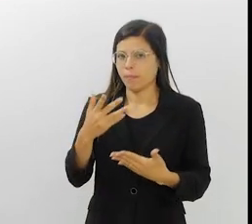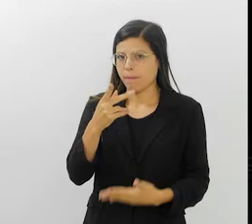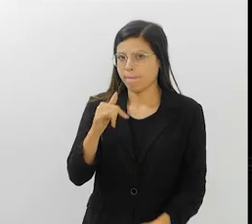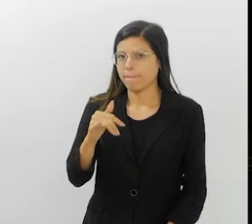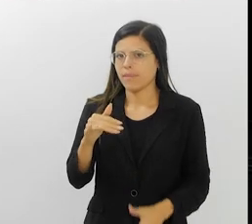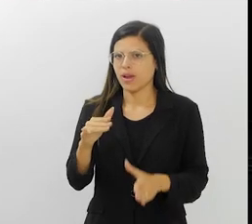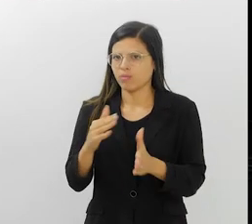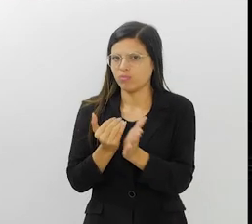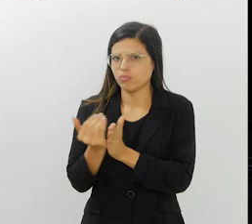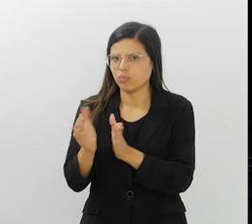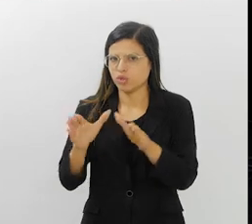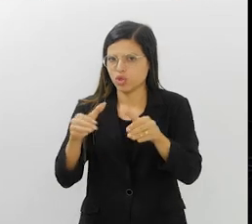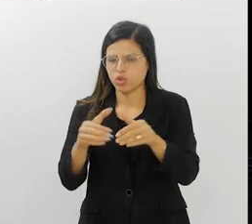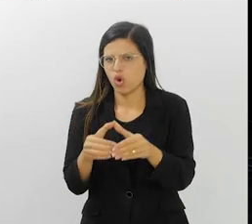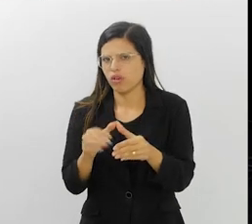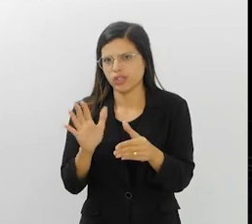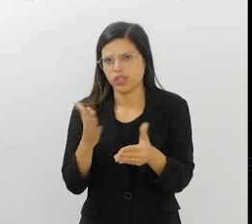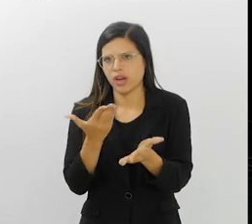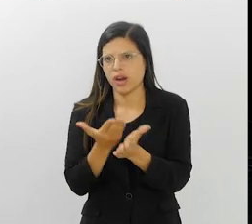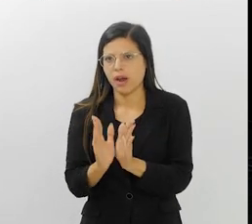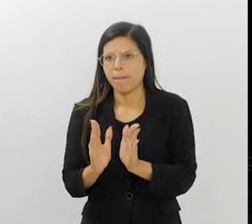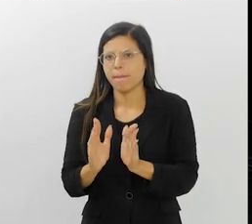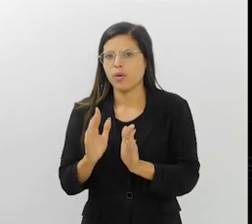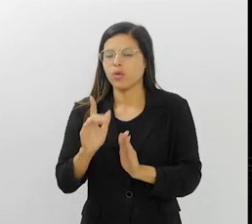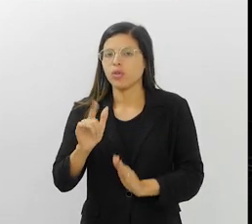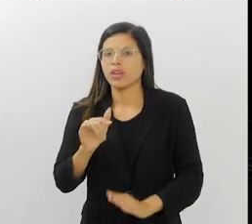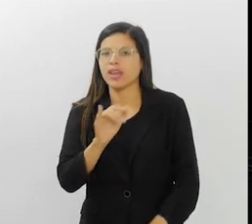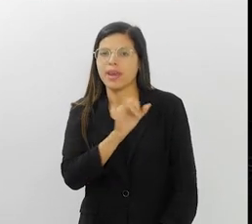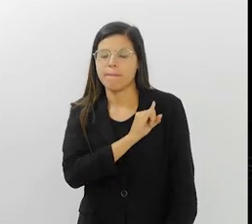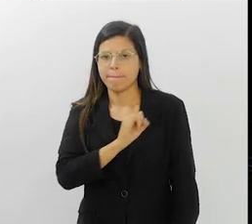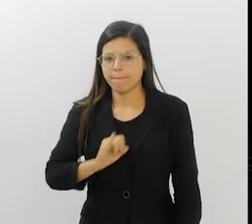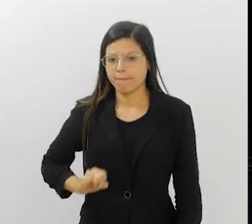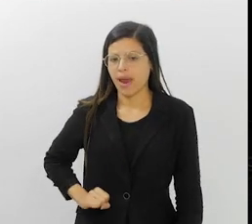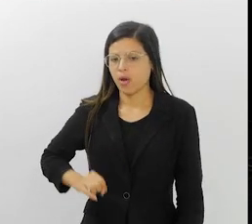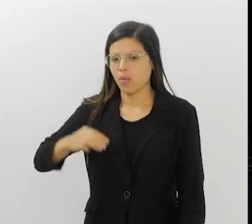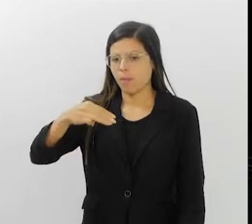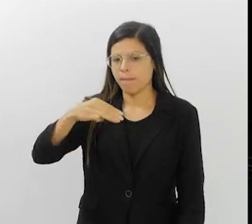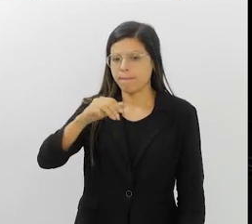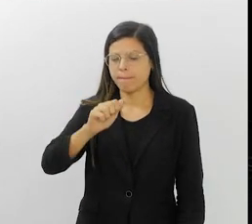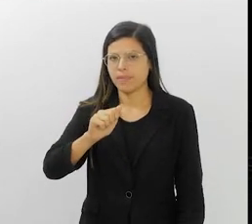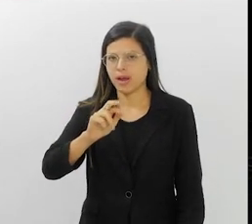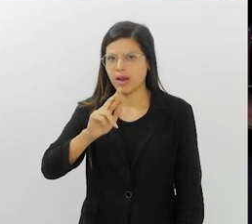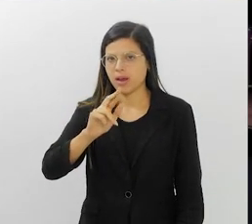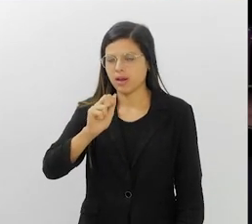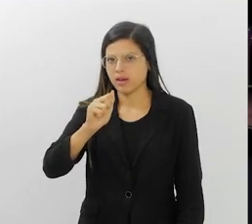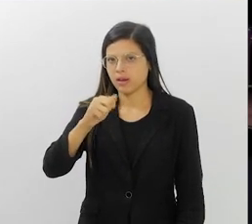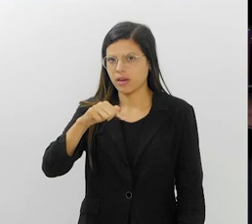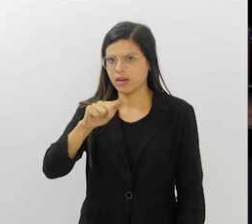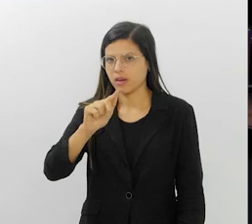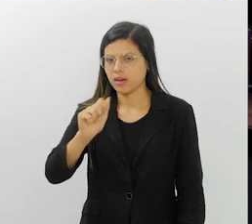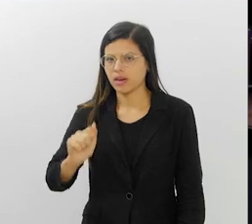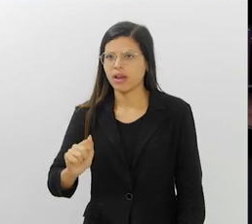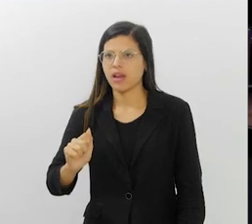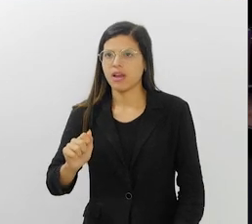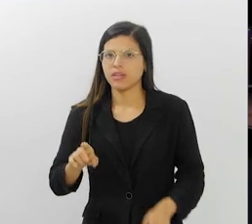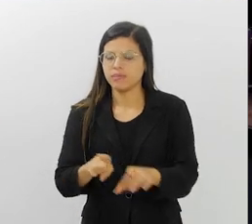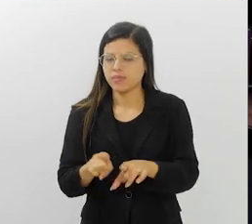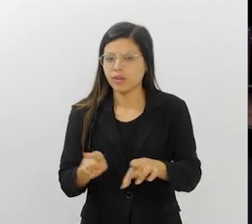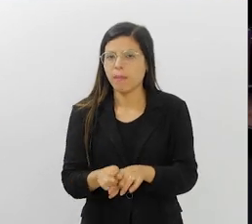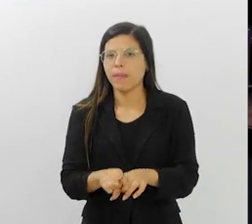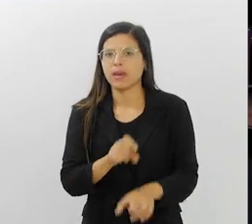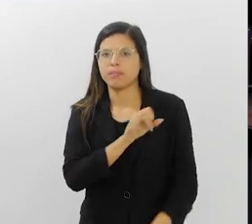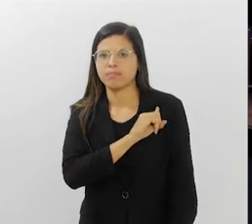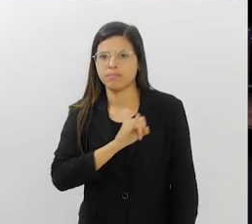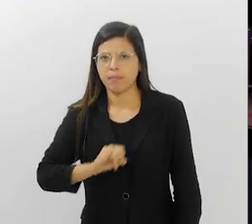começou numa escola extinta, que enrolou bandeira, chamada Império do Marangá. E o meu pai saía em ala no Império